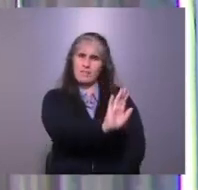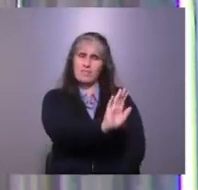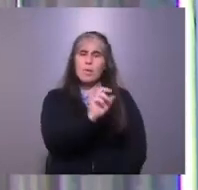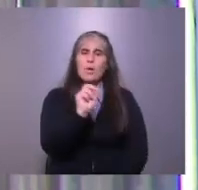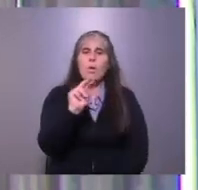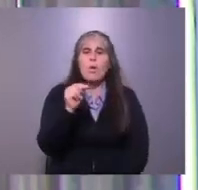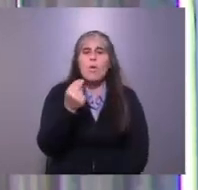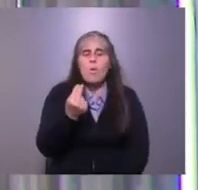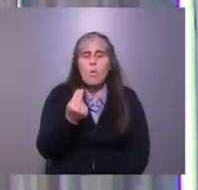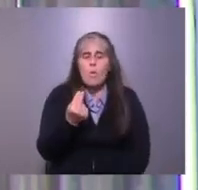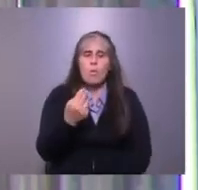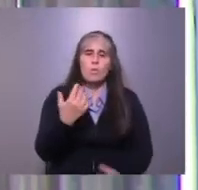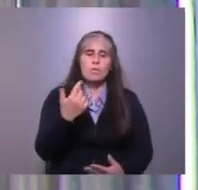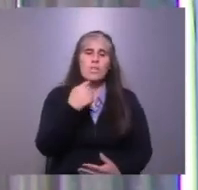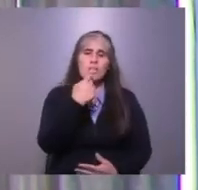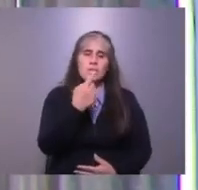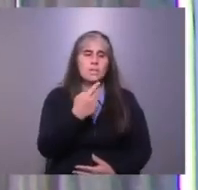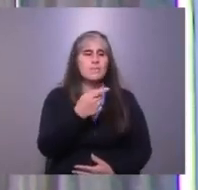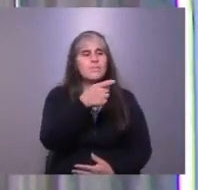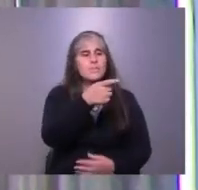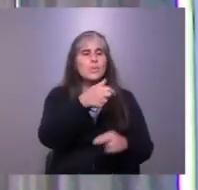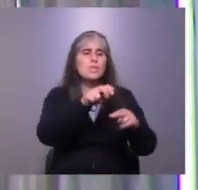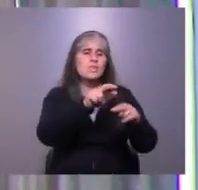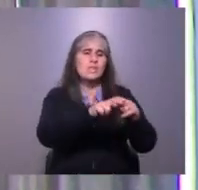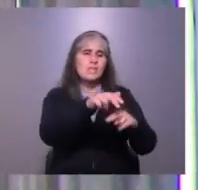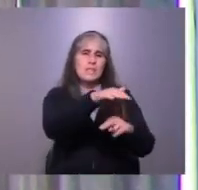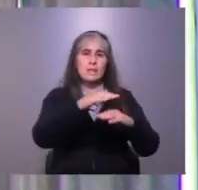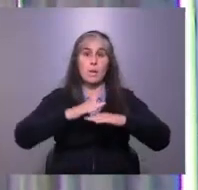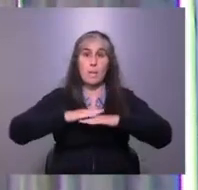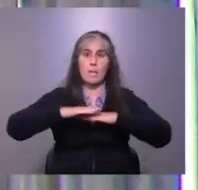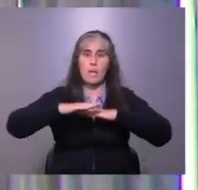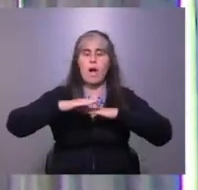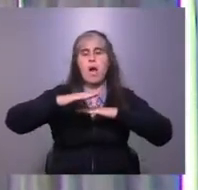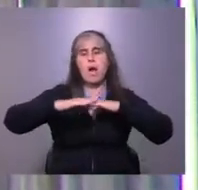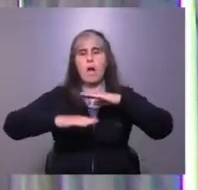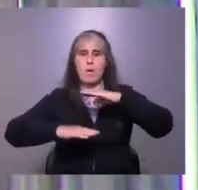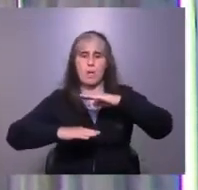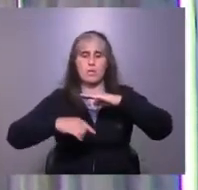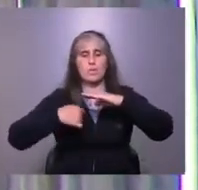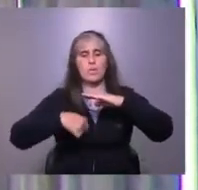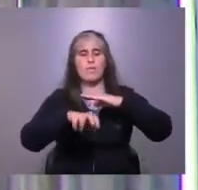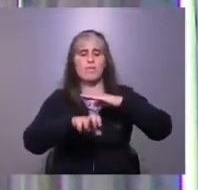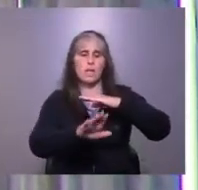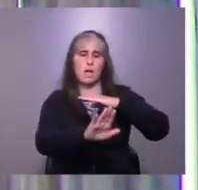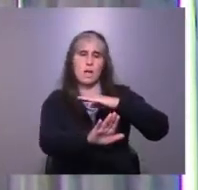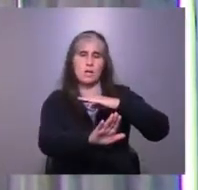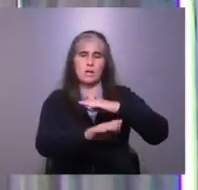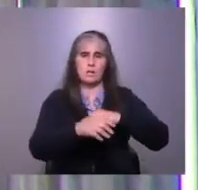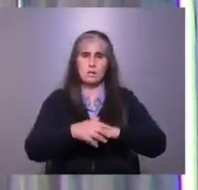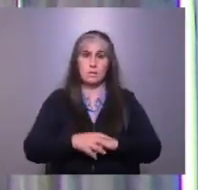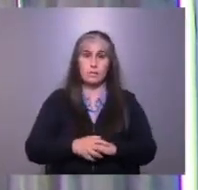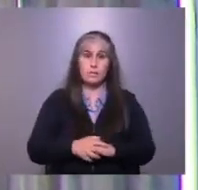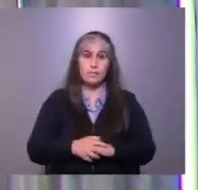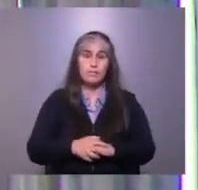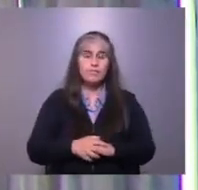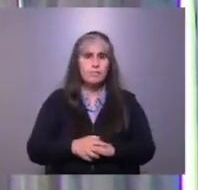então: senta-te aí, abaixo do estrado dos meus pés.